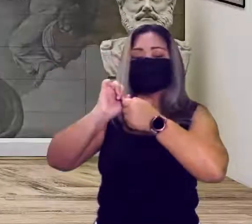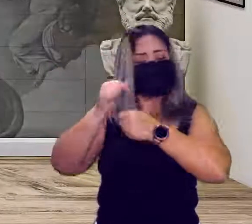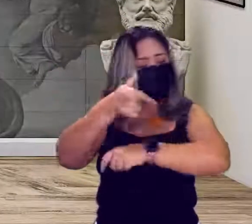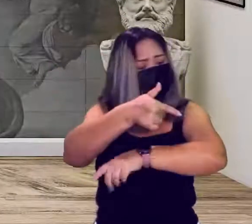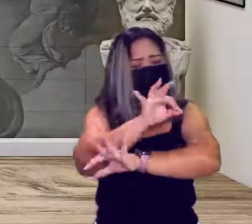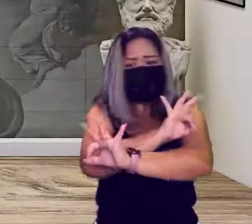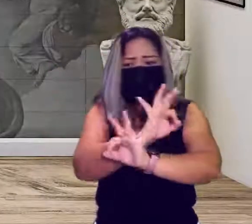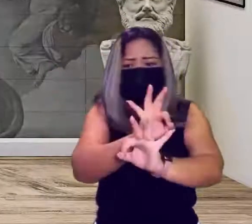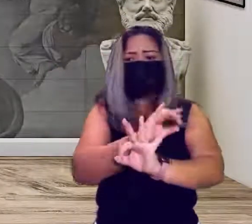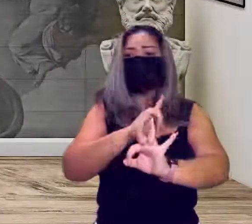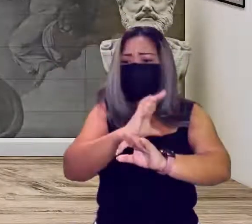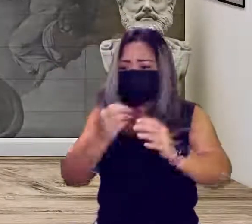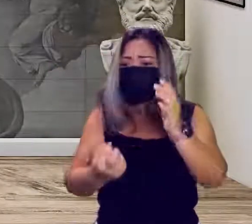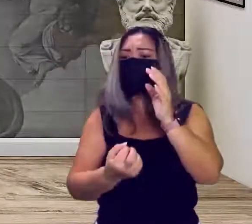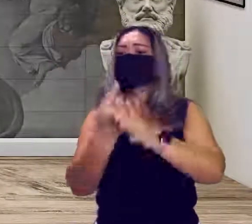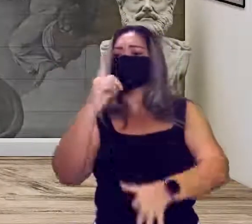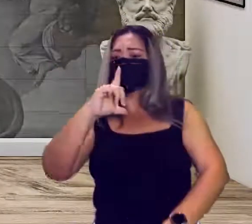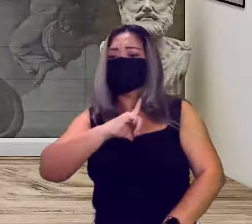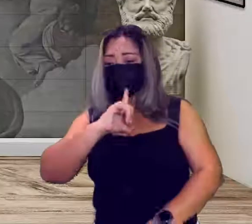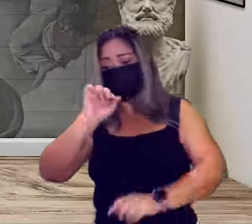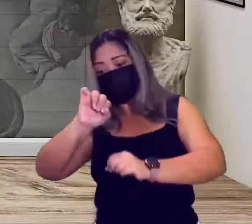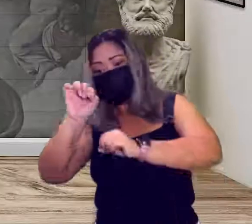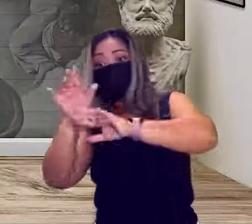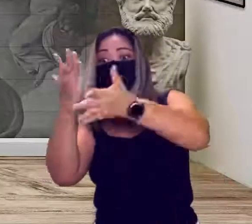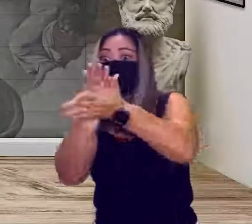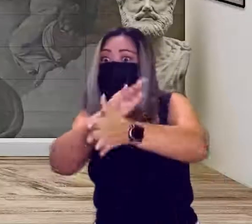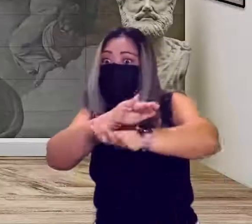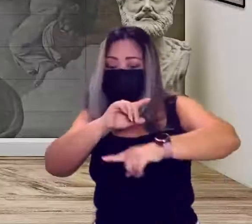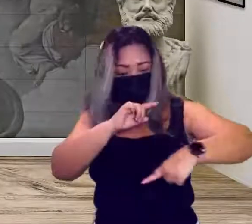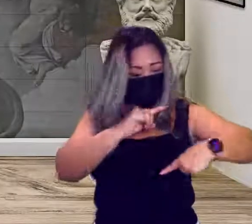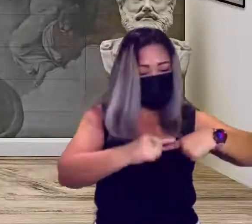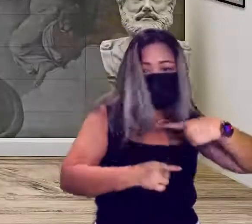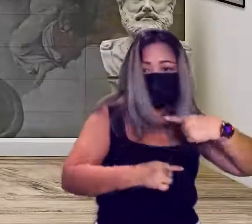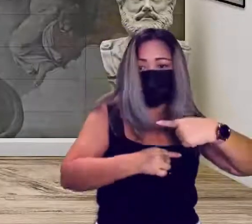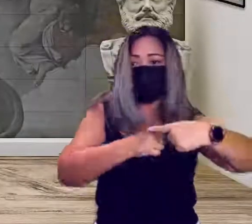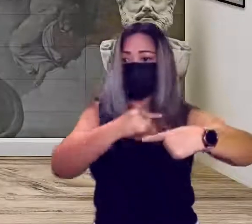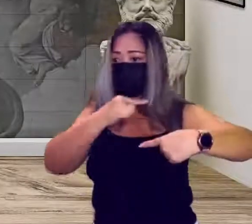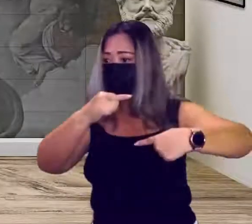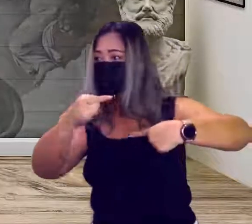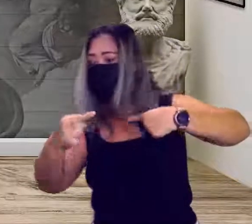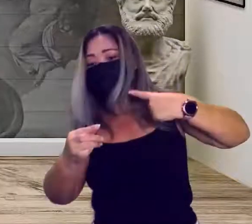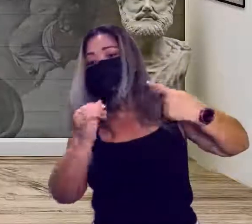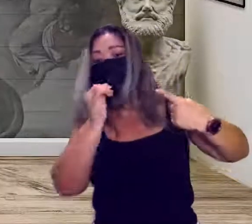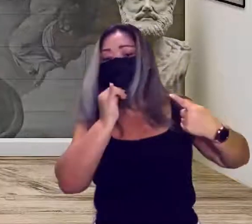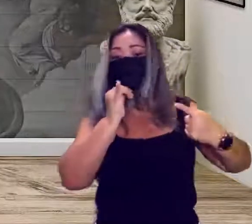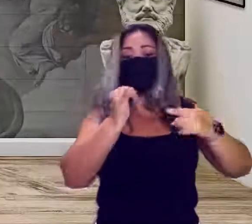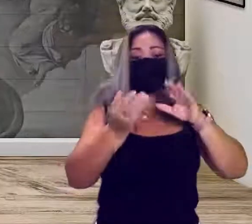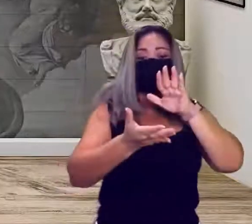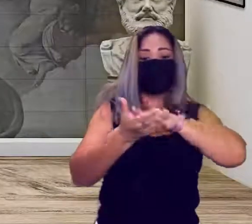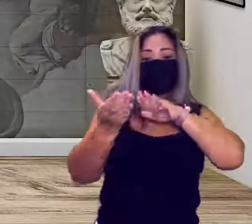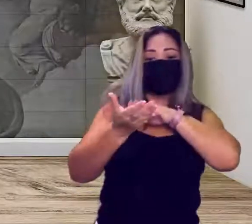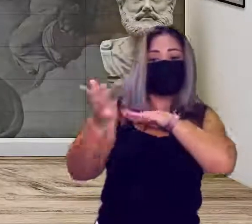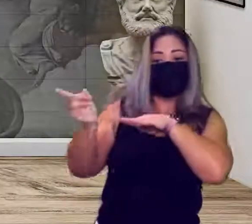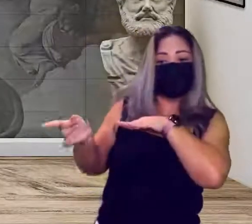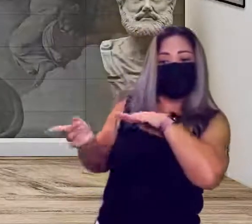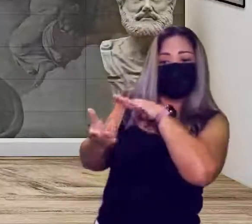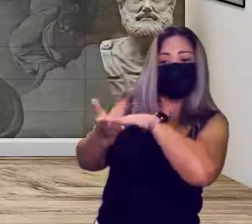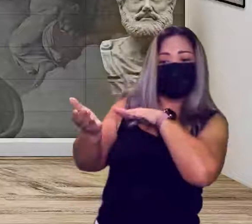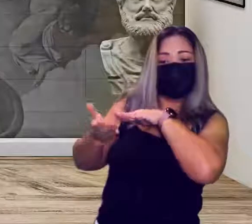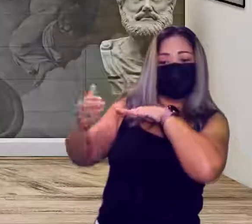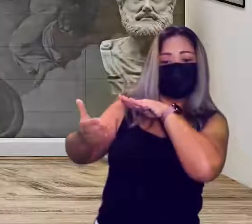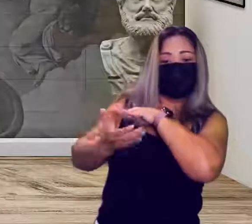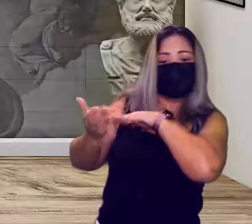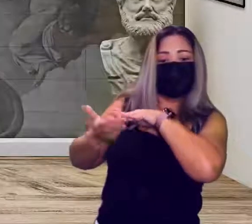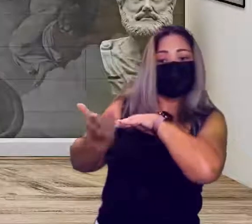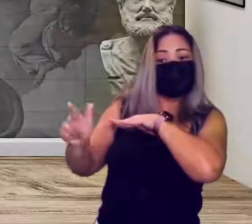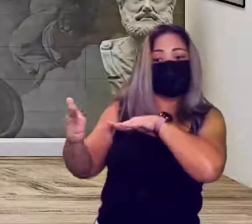existe, passa a existir, depois deixa de existir. É um ciclo, tá? Exemplo, esse tênis aqui, ó, do professor, ó,